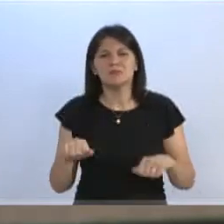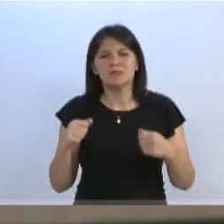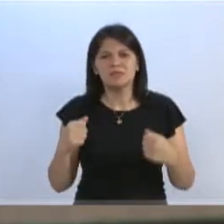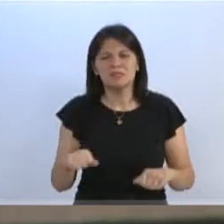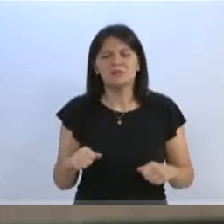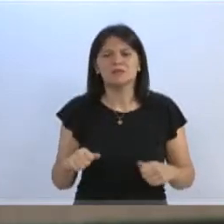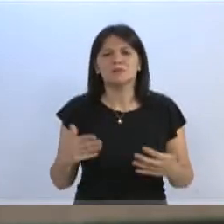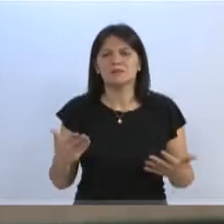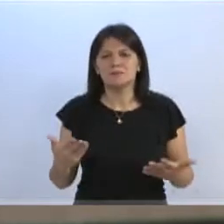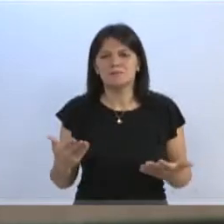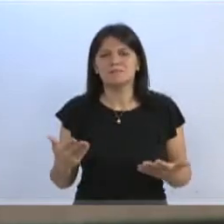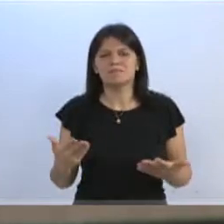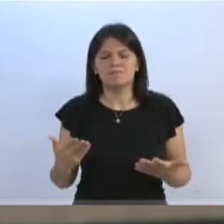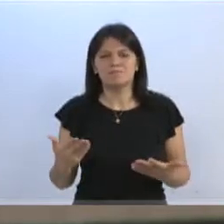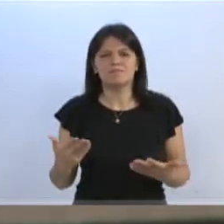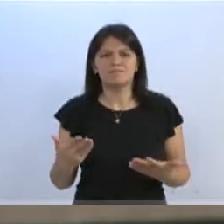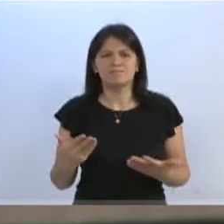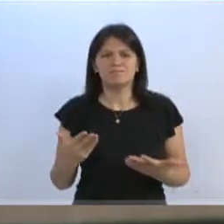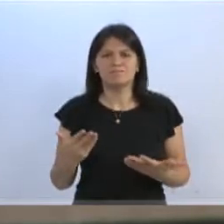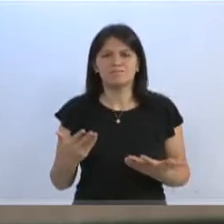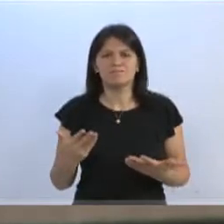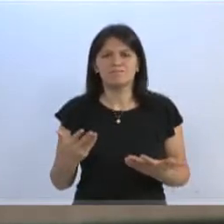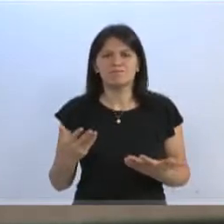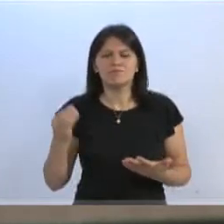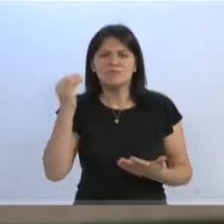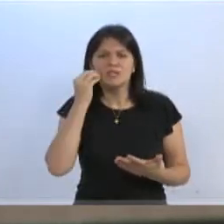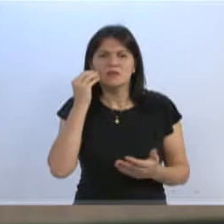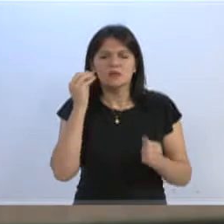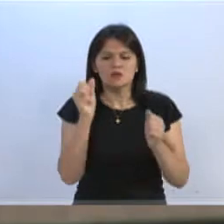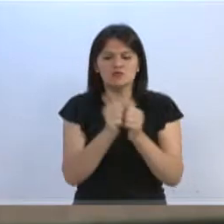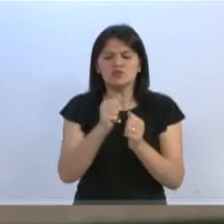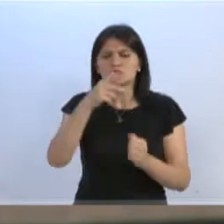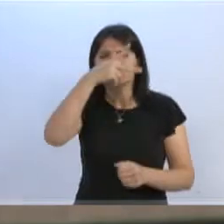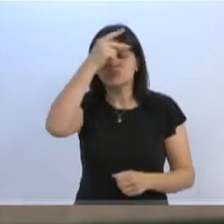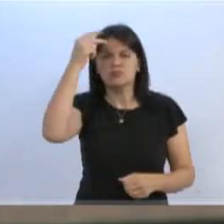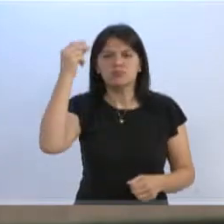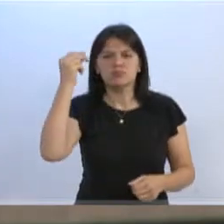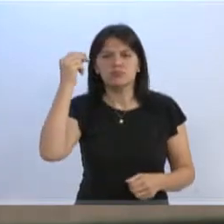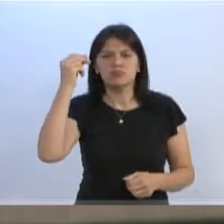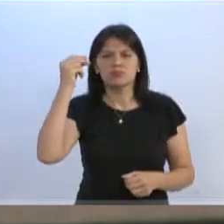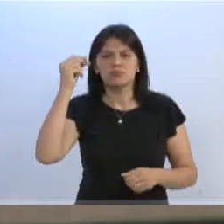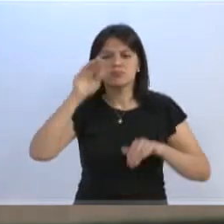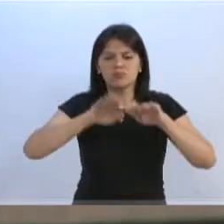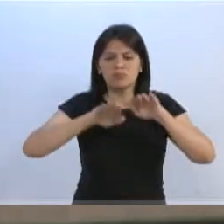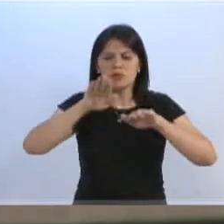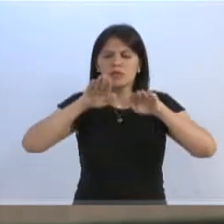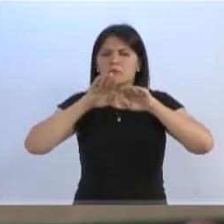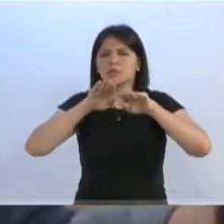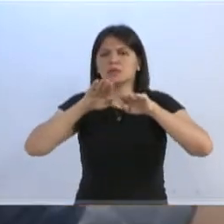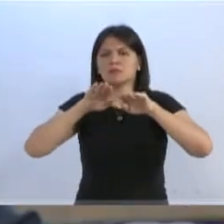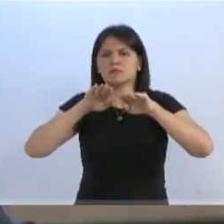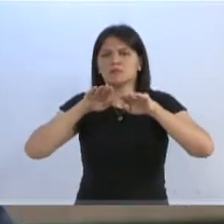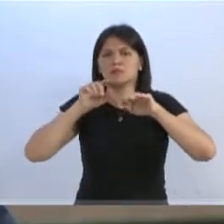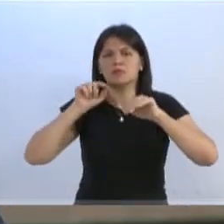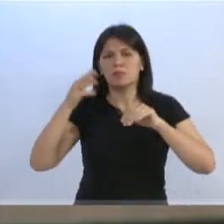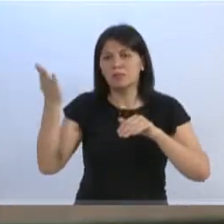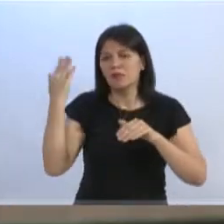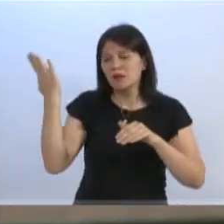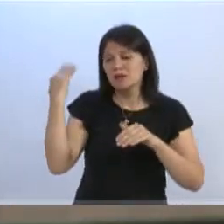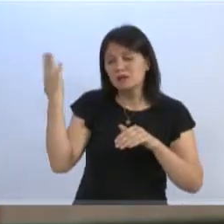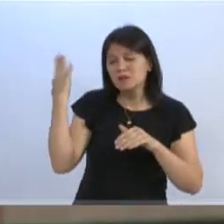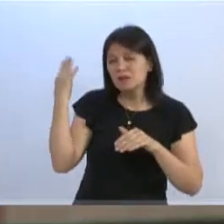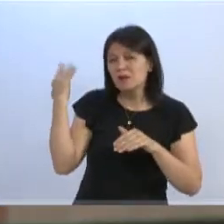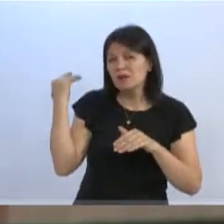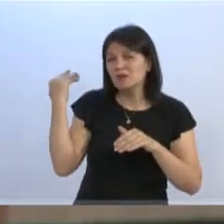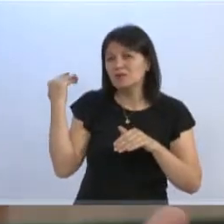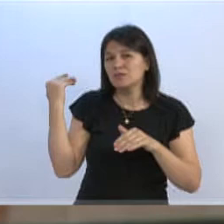certa forma, buscar junto ao Executivo a equiparação que nós tínhamos lá no passado,